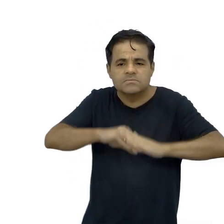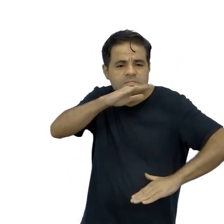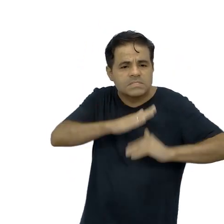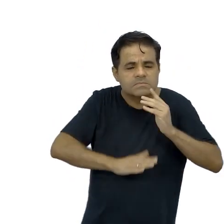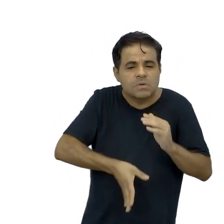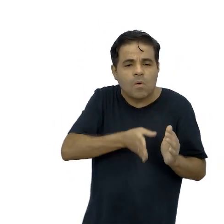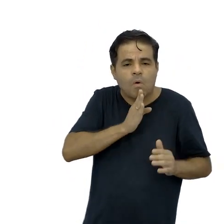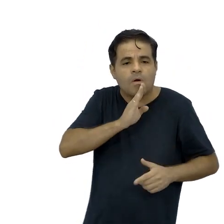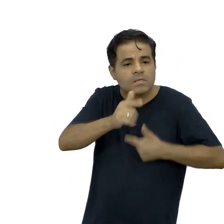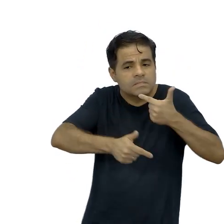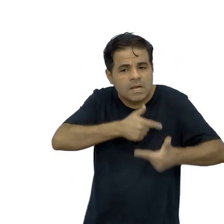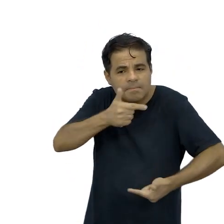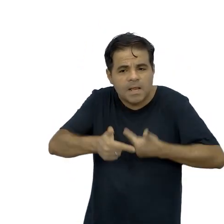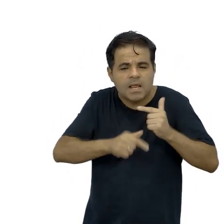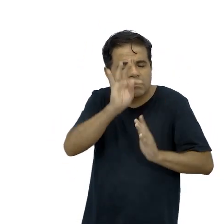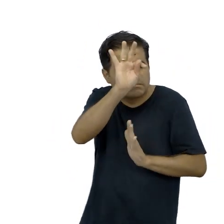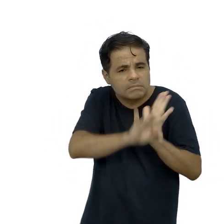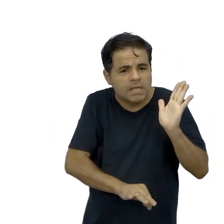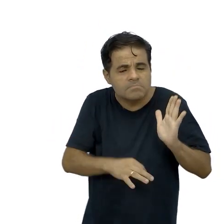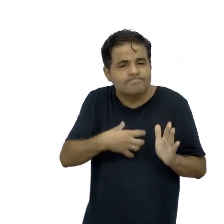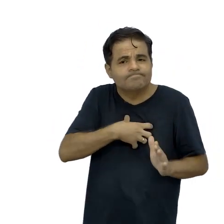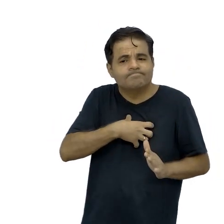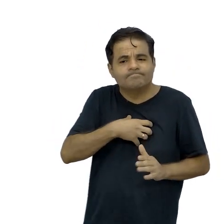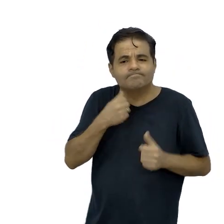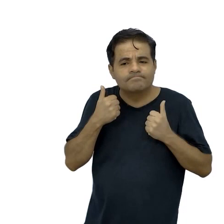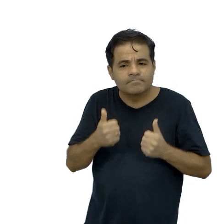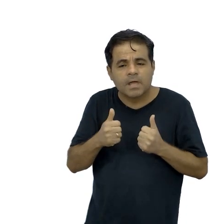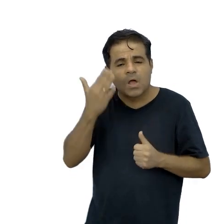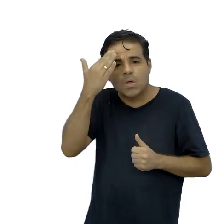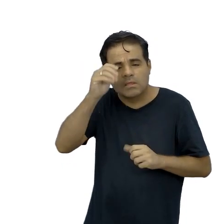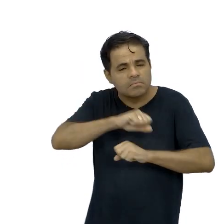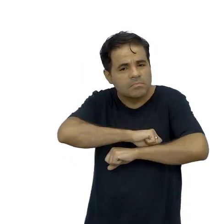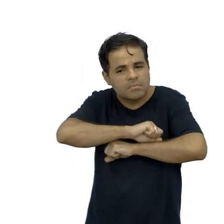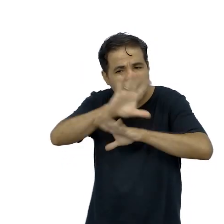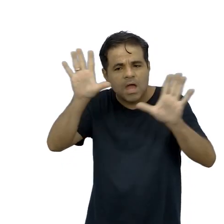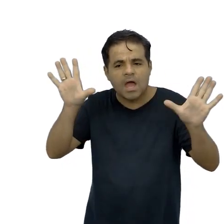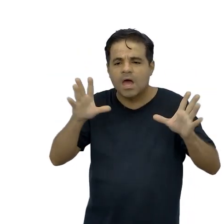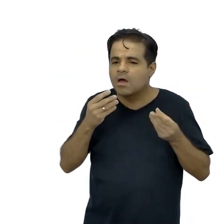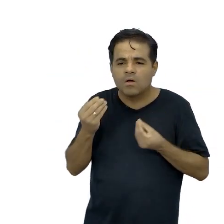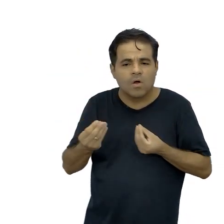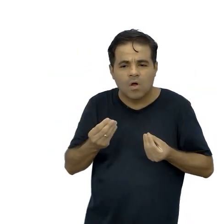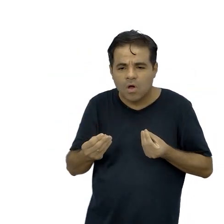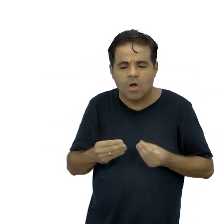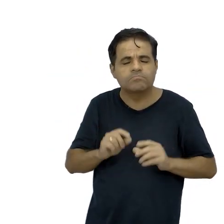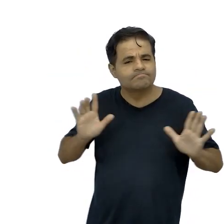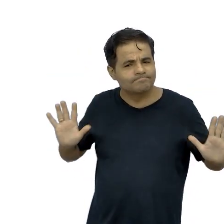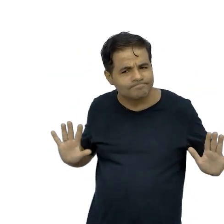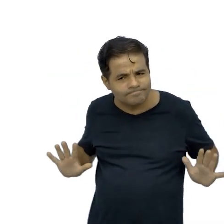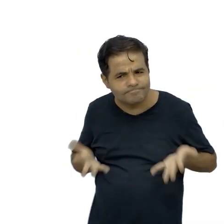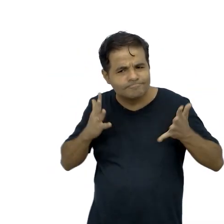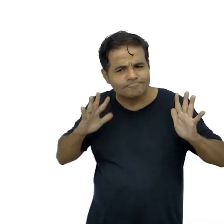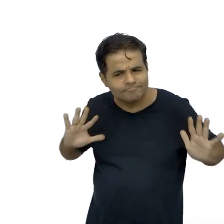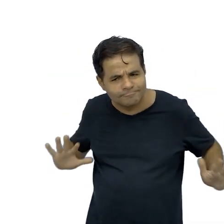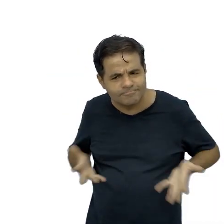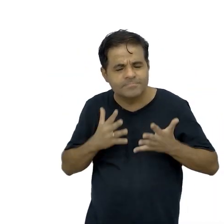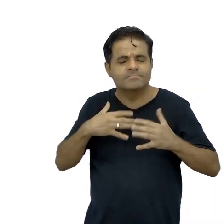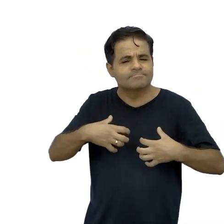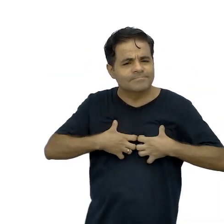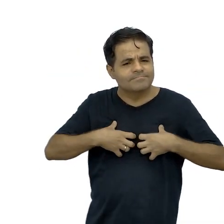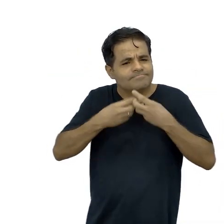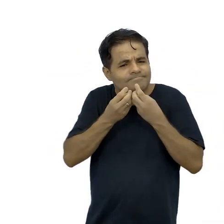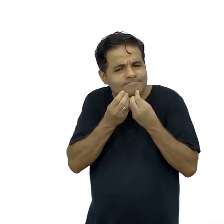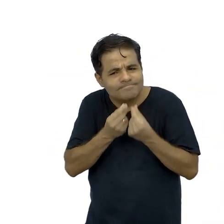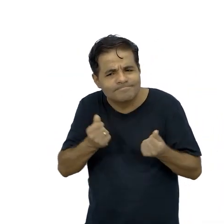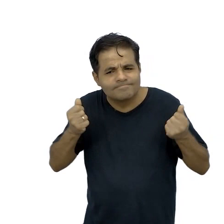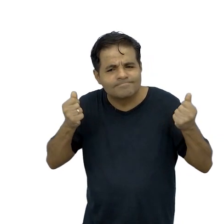texto, ou trabalhar o texto com uma compreensão mais ampla. Então, algumas motivações, algumas sensibilizações